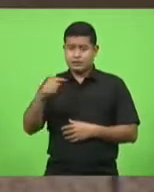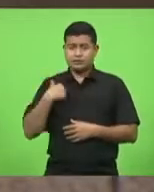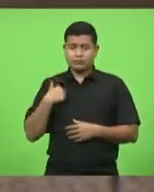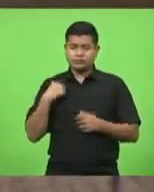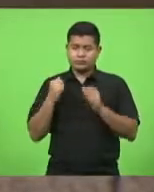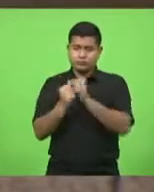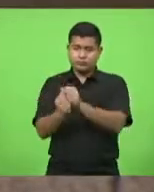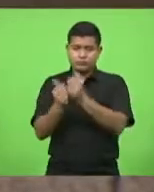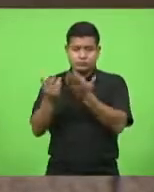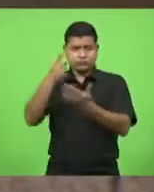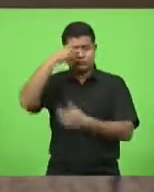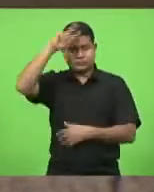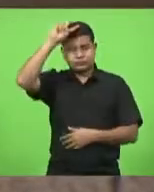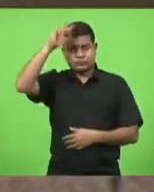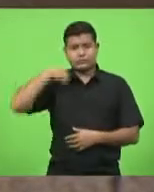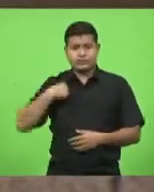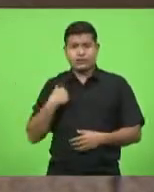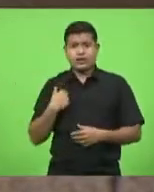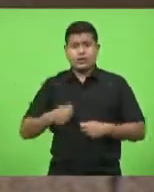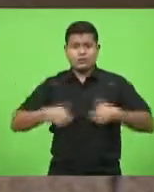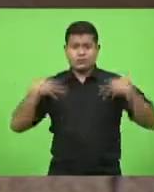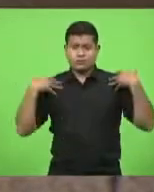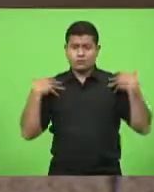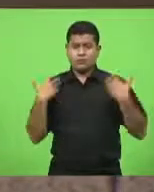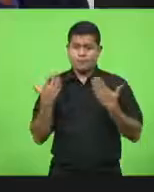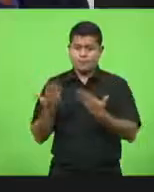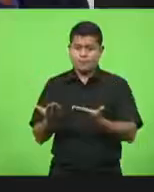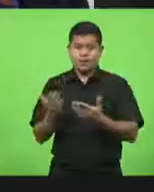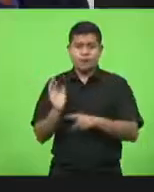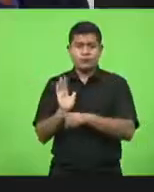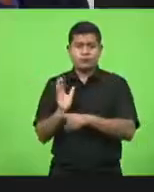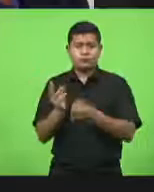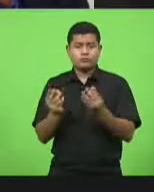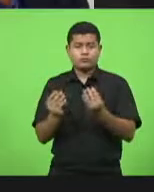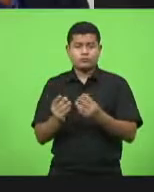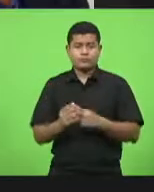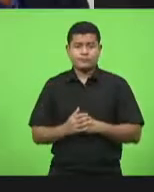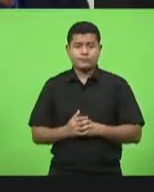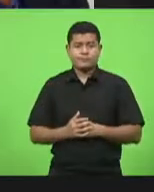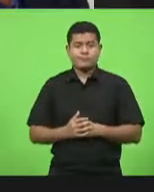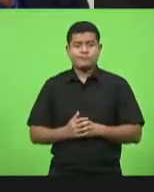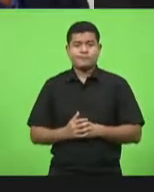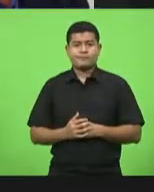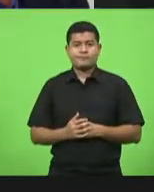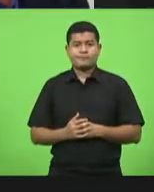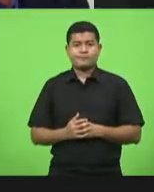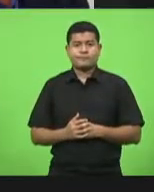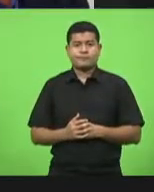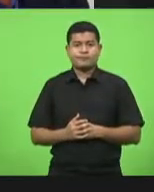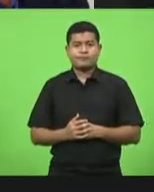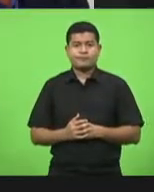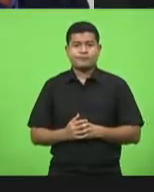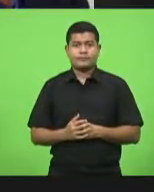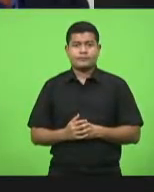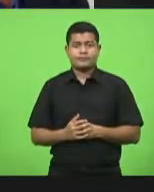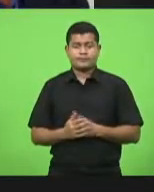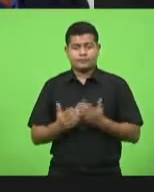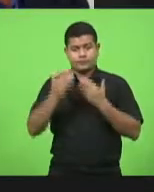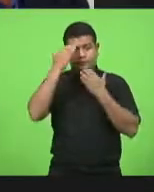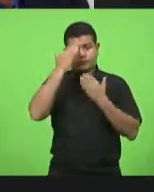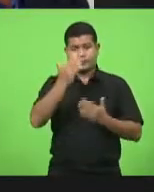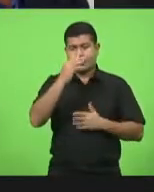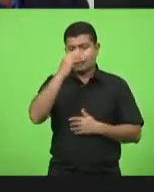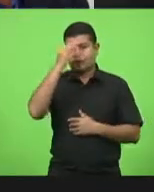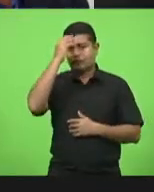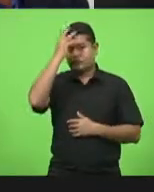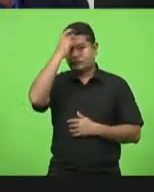tanto fez pela saúde blumenauense e catarinense. Obrigado. Obrigado, deputado. Obrigado, deputado Ismael. O